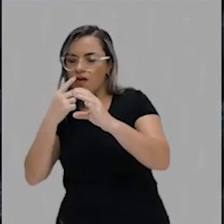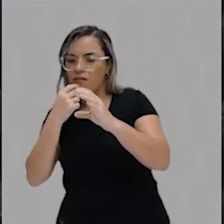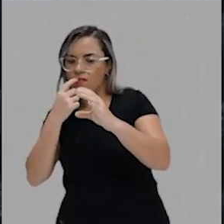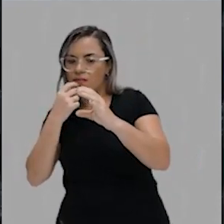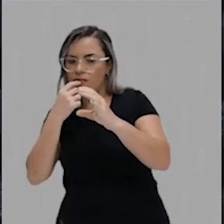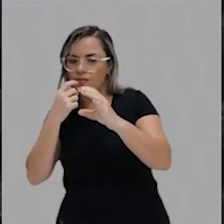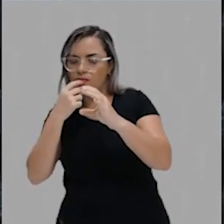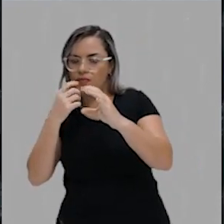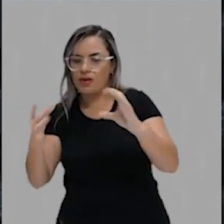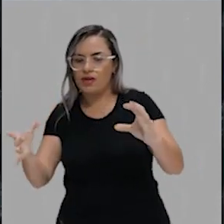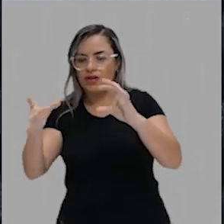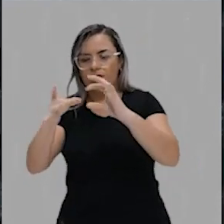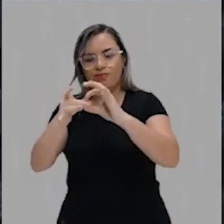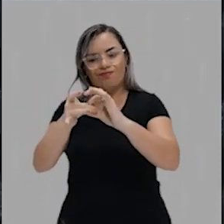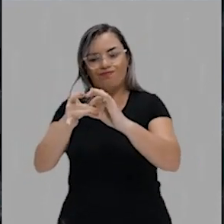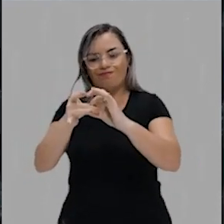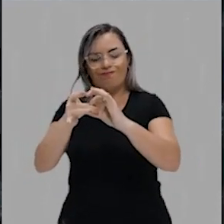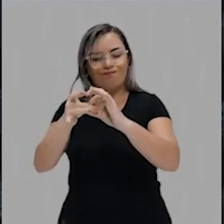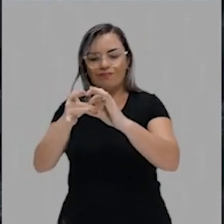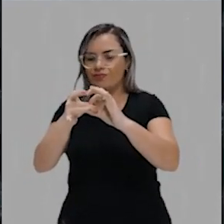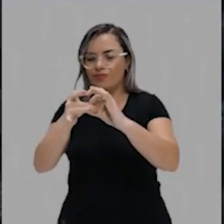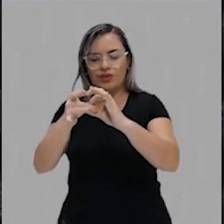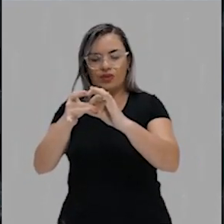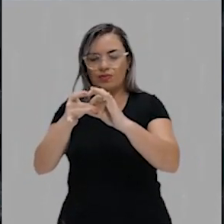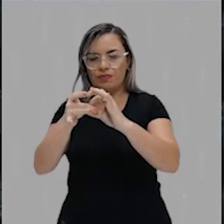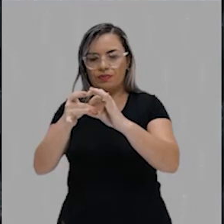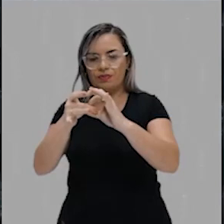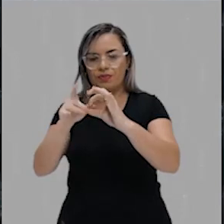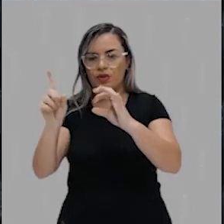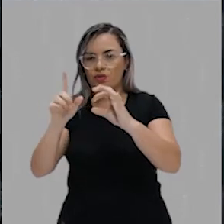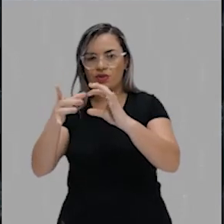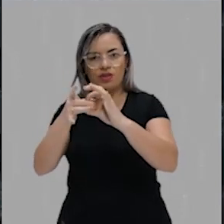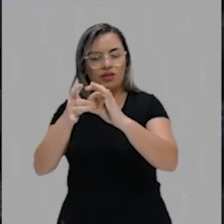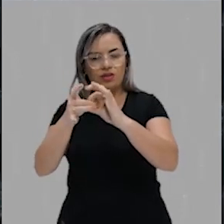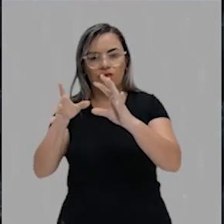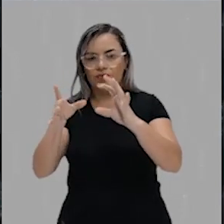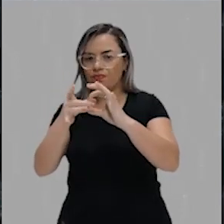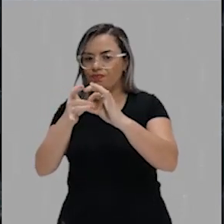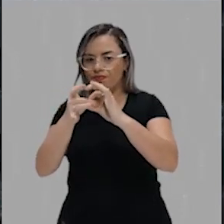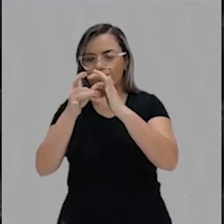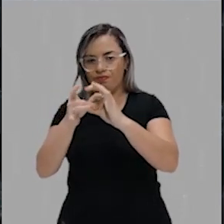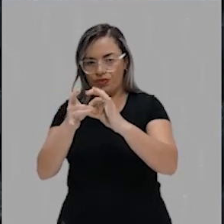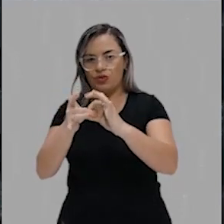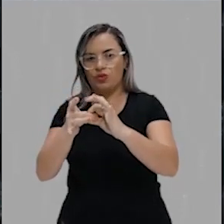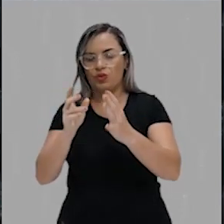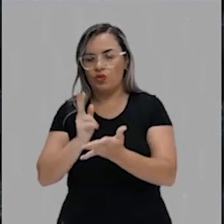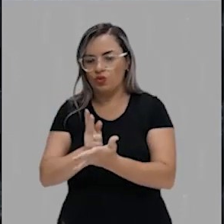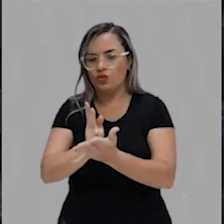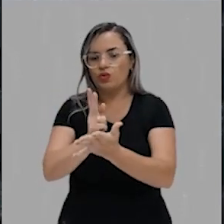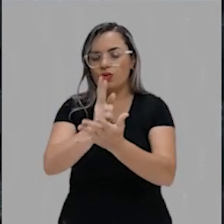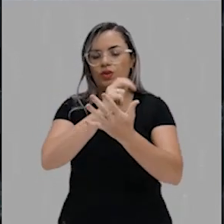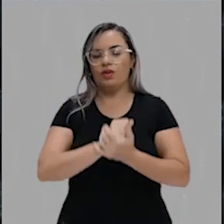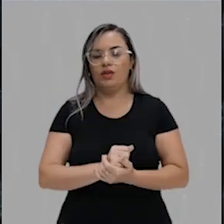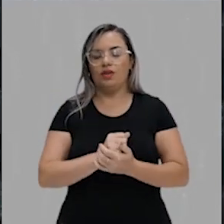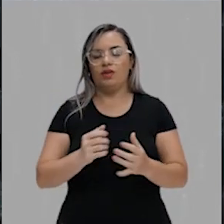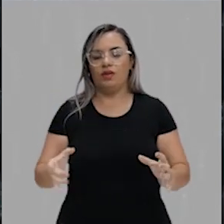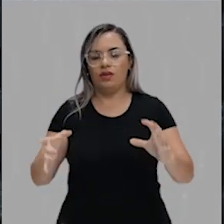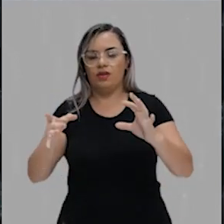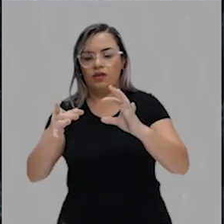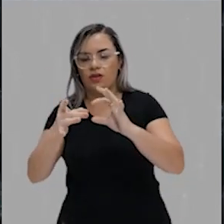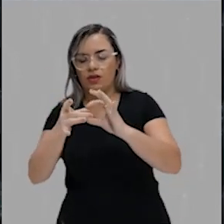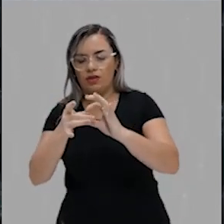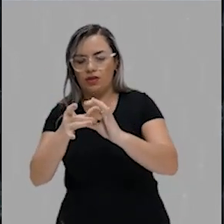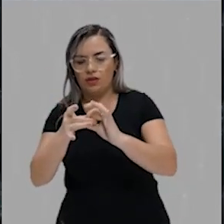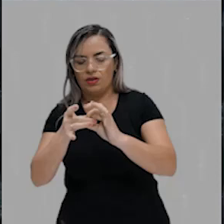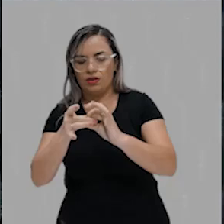ligação irreversível. E aí, o que vai acontecer? A hemoglobina se liga com o monóxido de carbono e elas